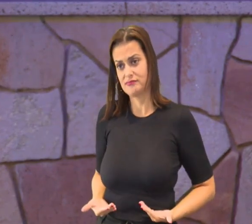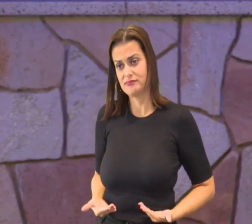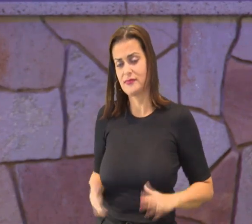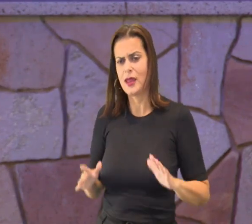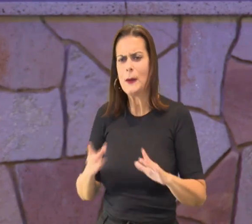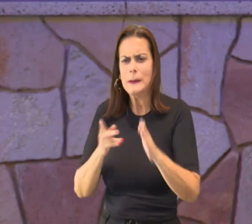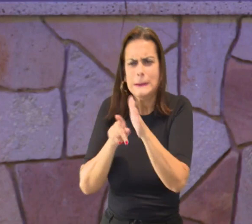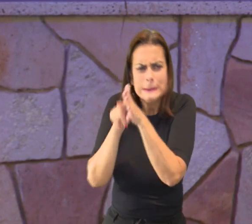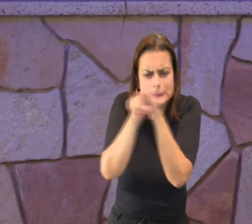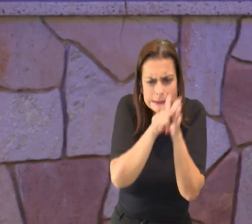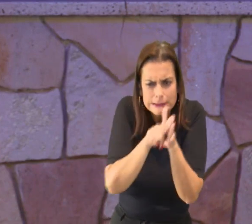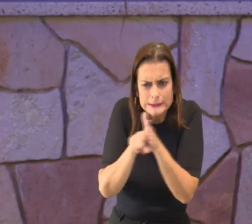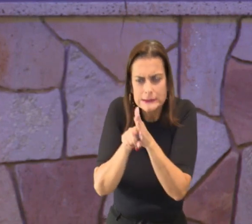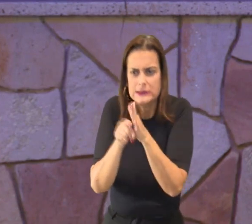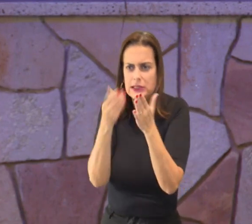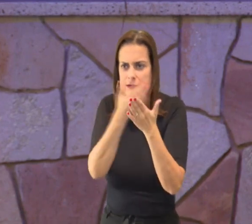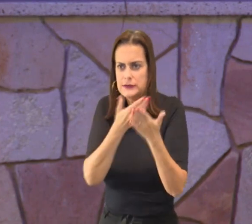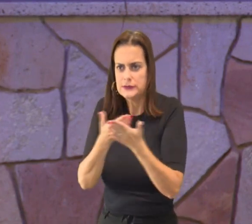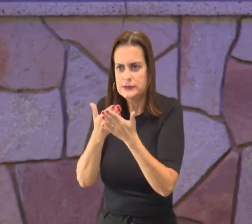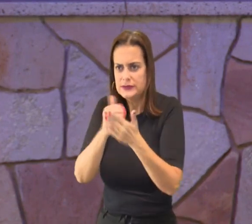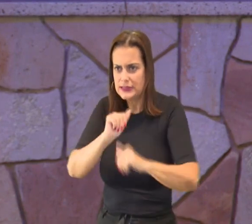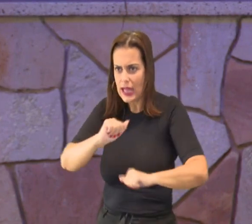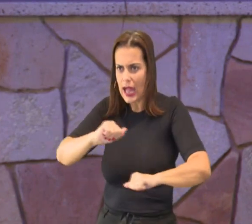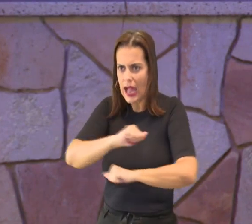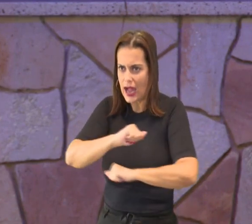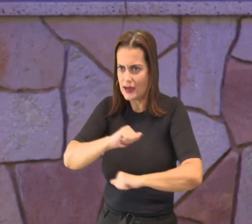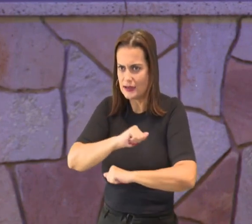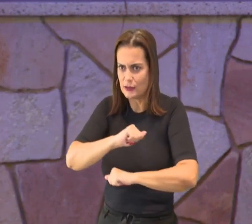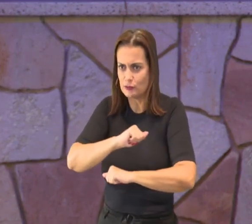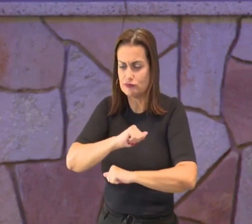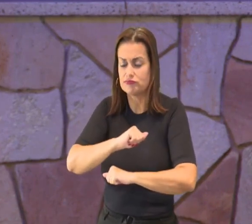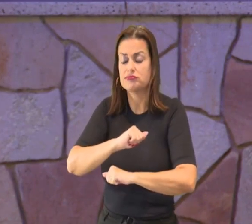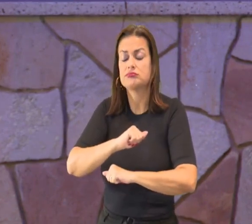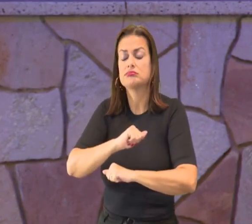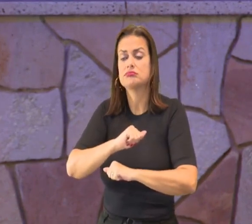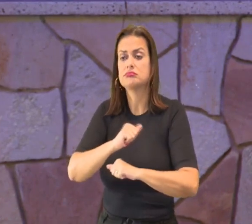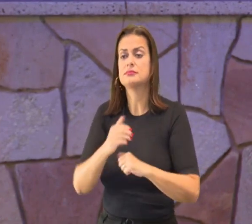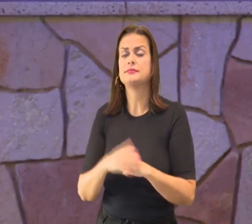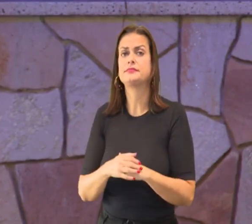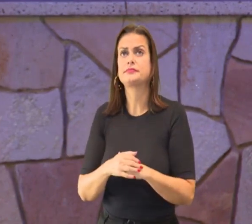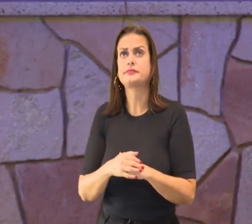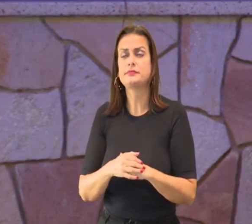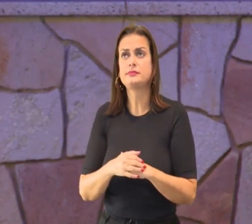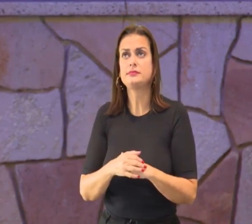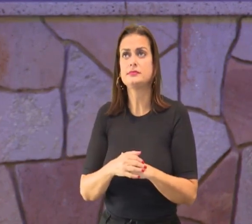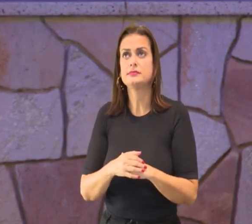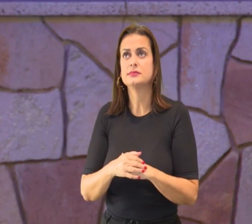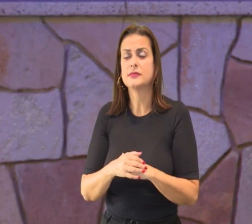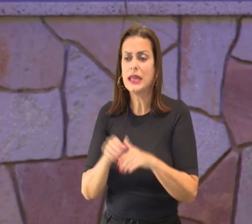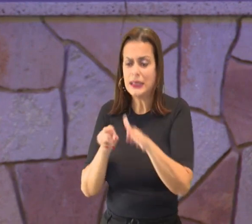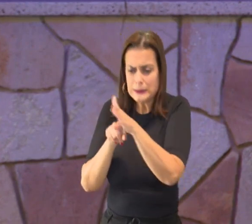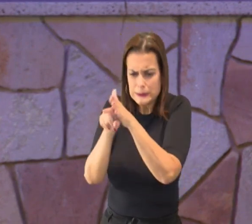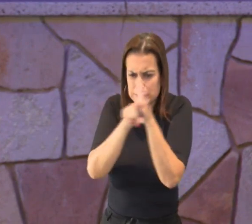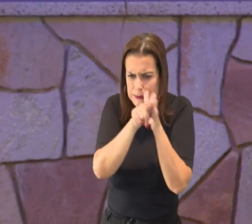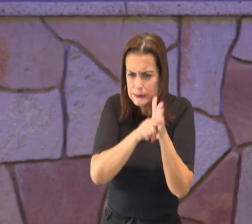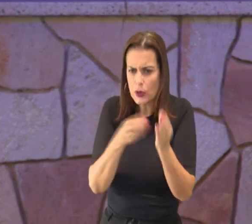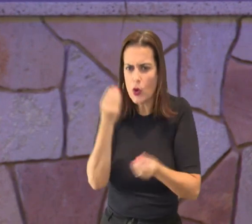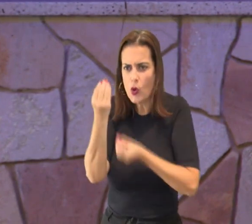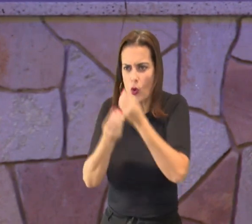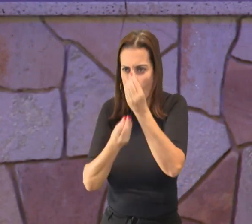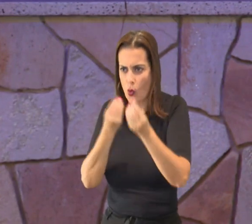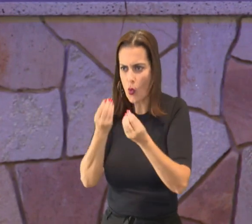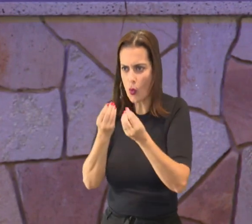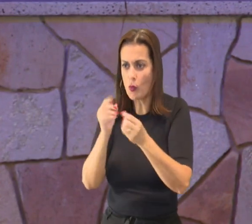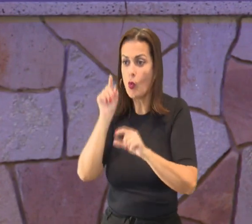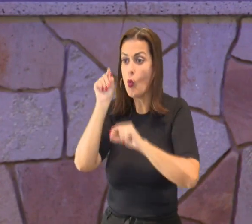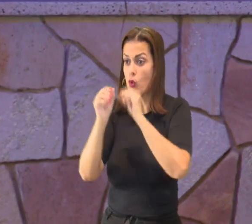E eu fui pesquisar sobre a vida de Arão, este sacerdote, e baseando a pesquisa naquilo que a palavra de